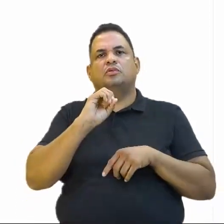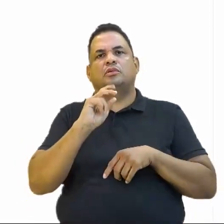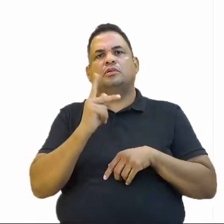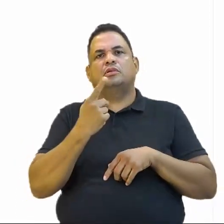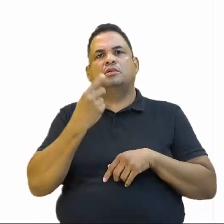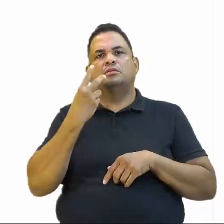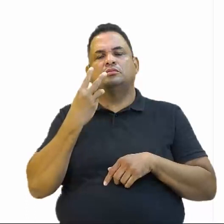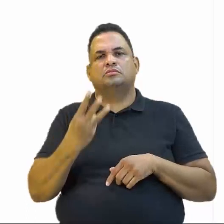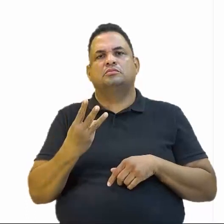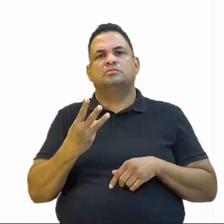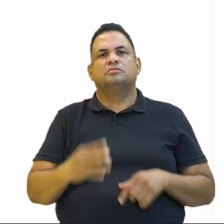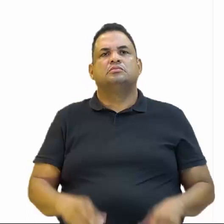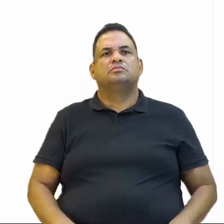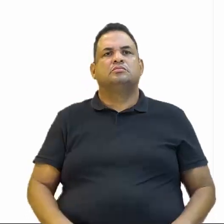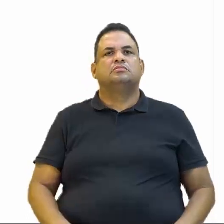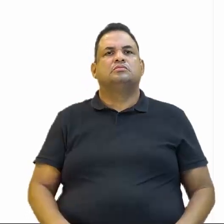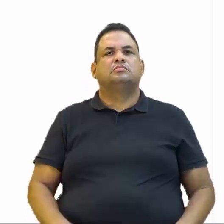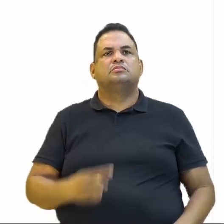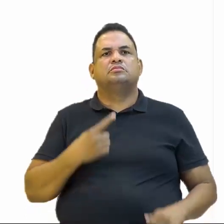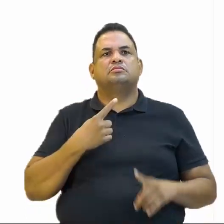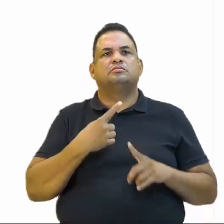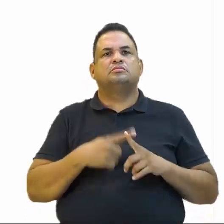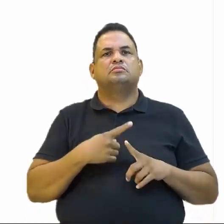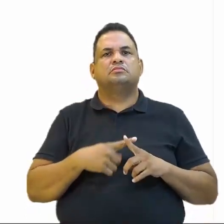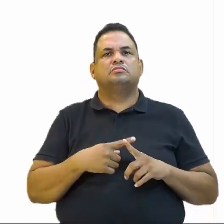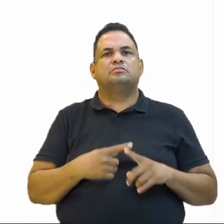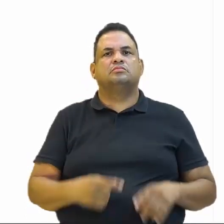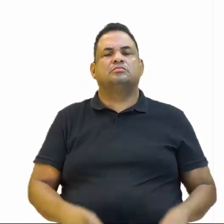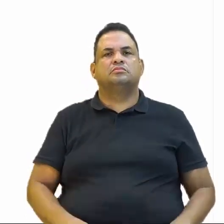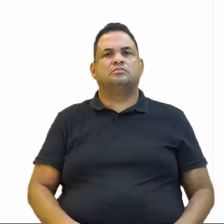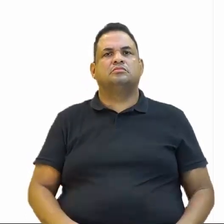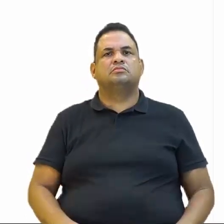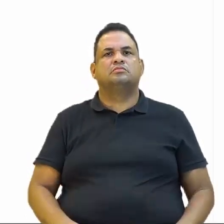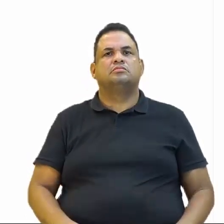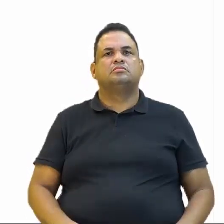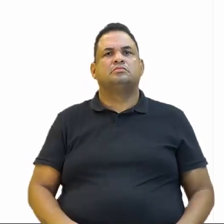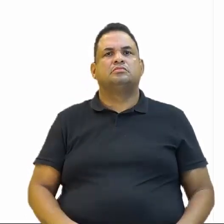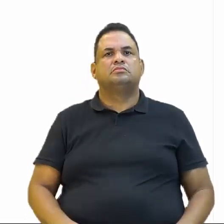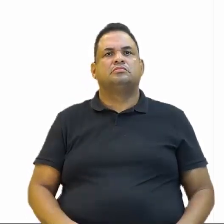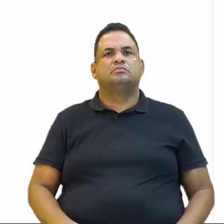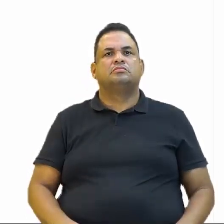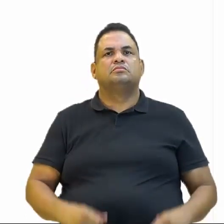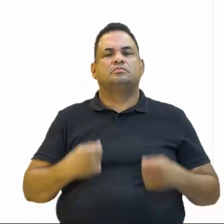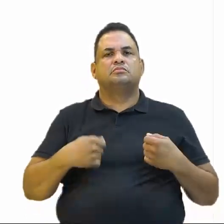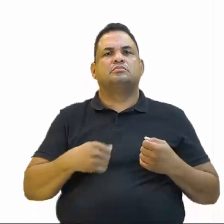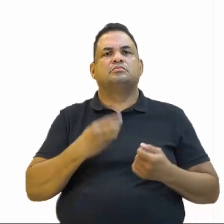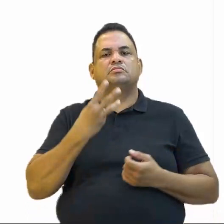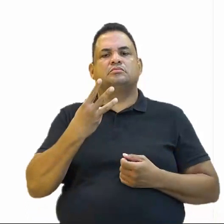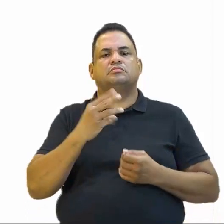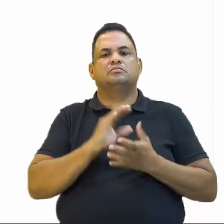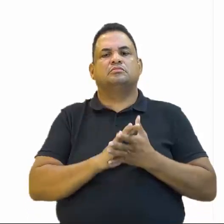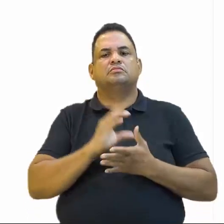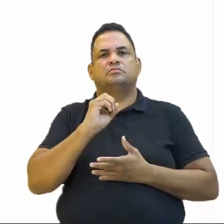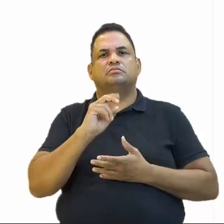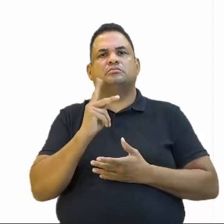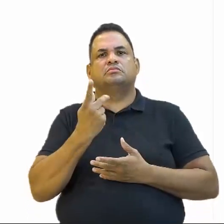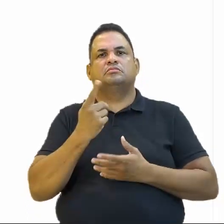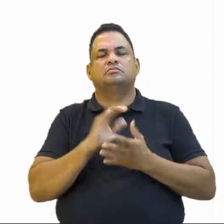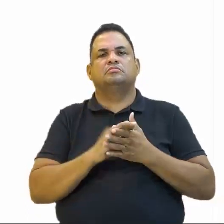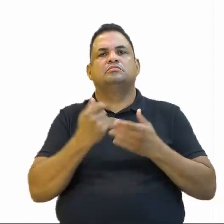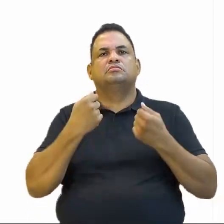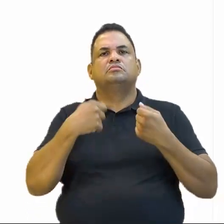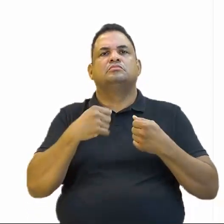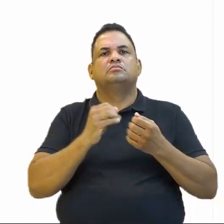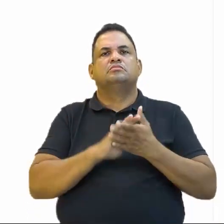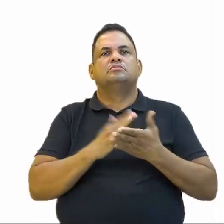no canto o 3, porque esse 3 ficou muito feio. Porque eu preciso de 3 hidroxilas para poder